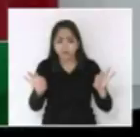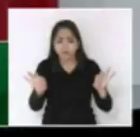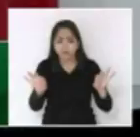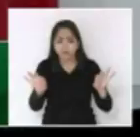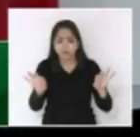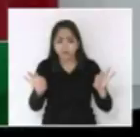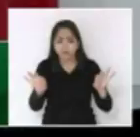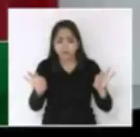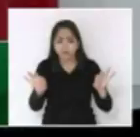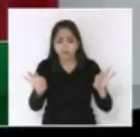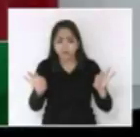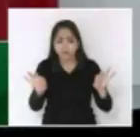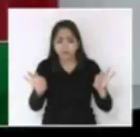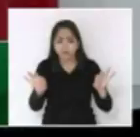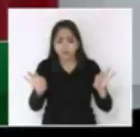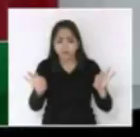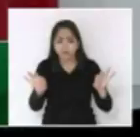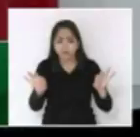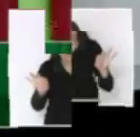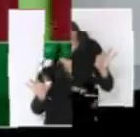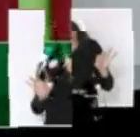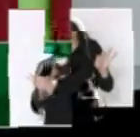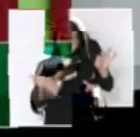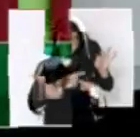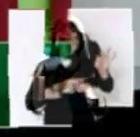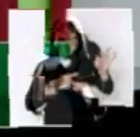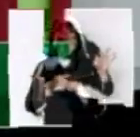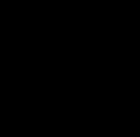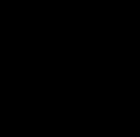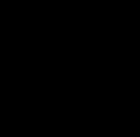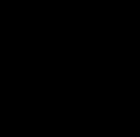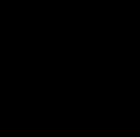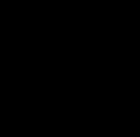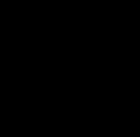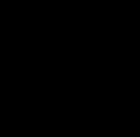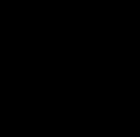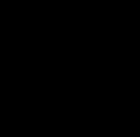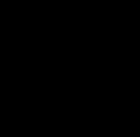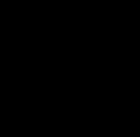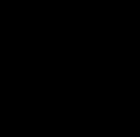uma cidade, são duas cidades.